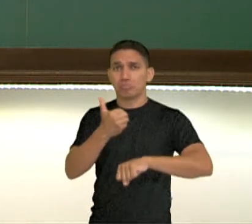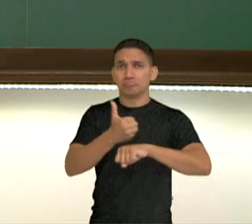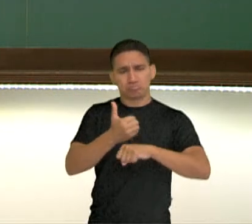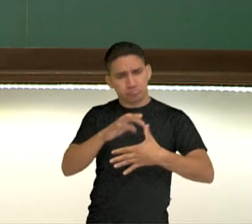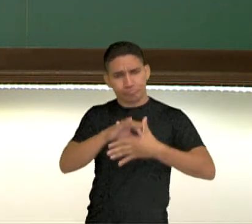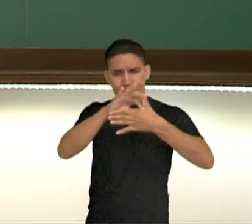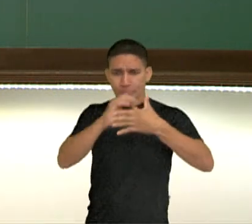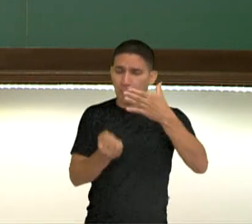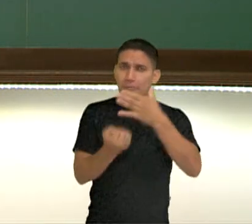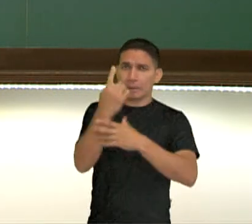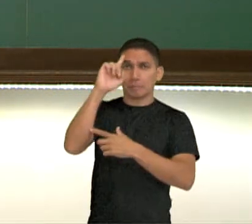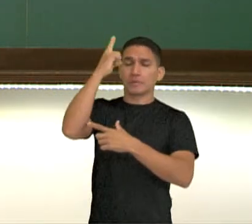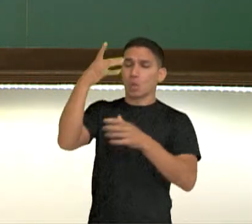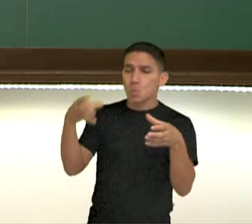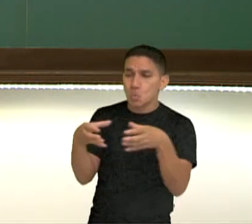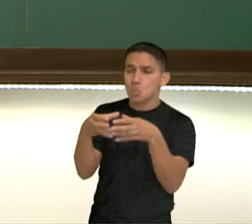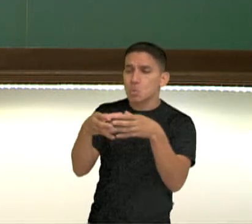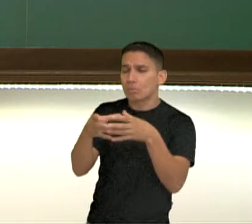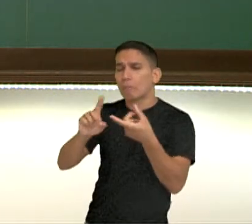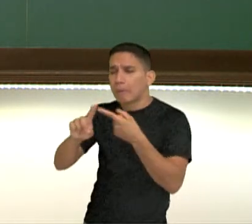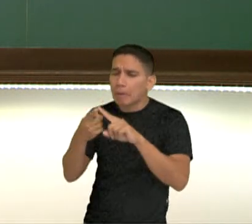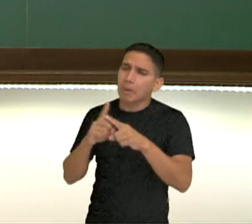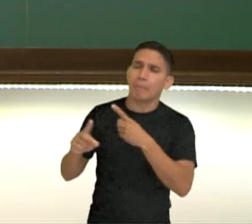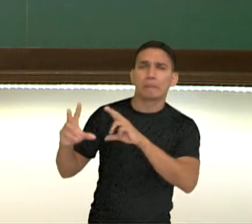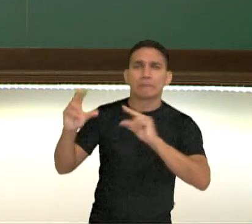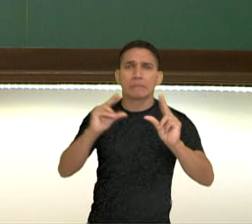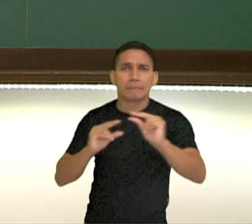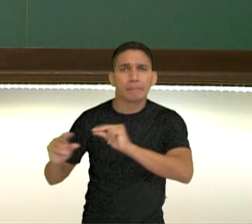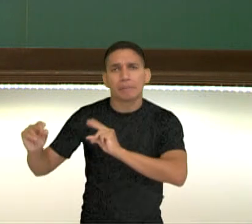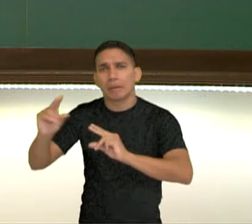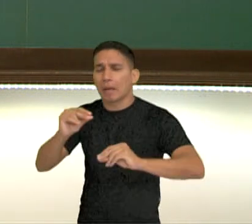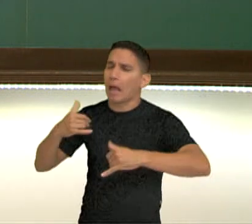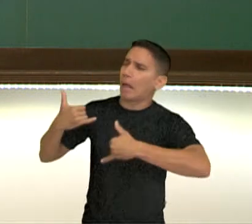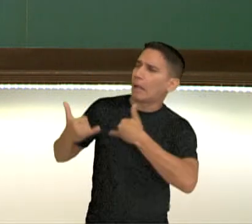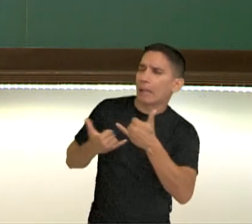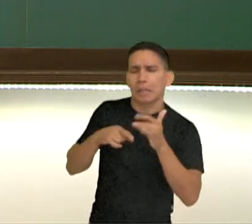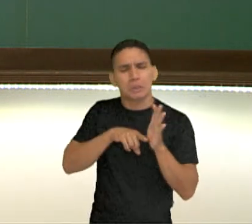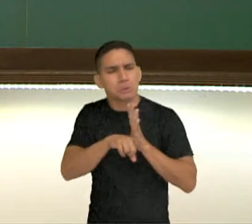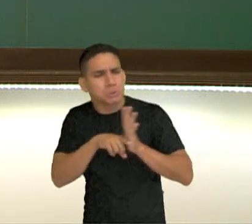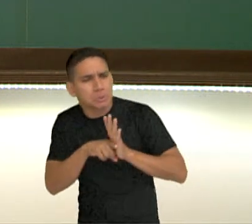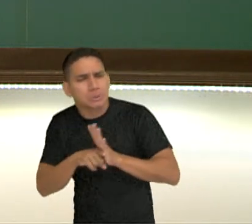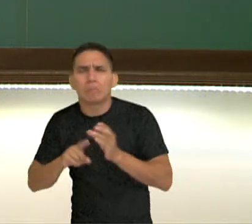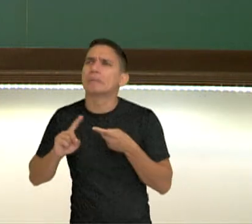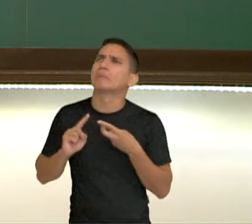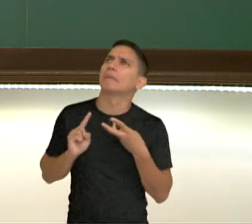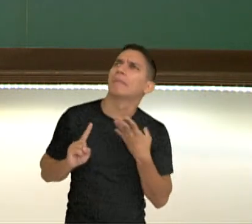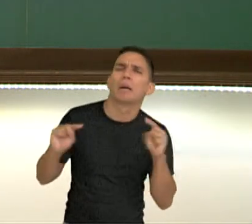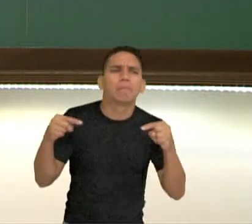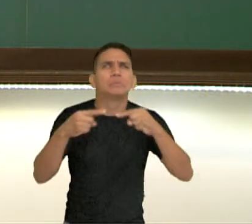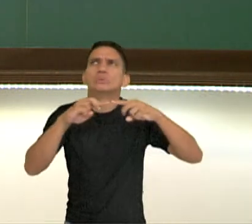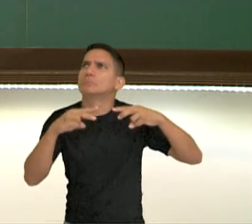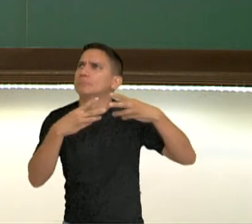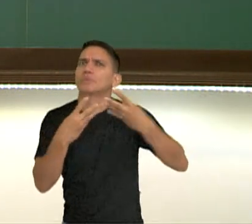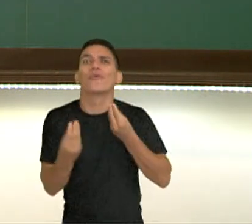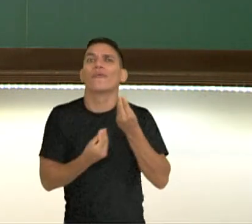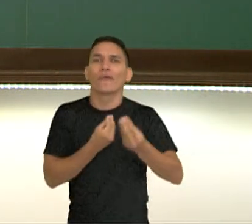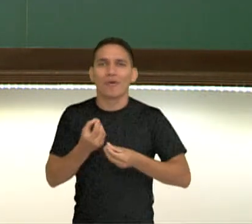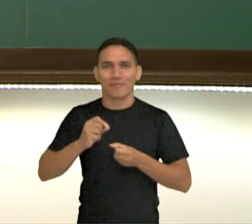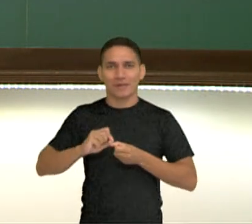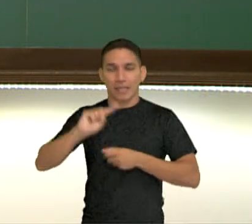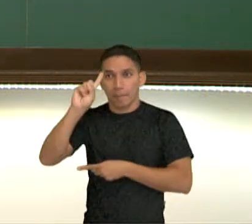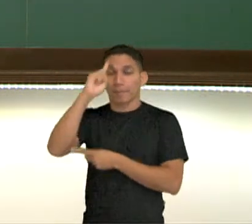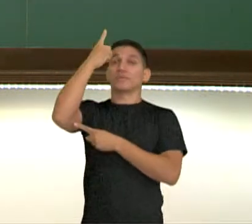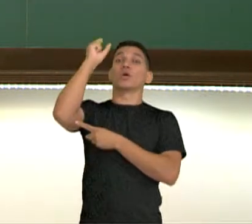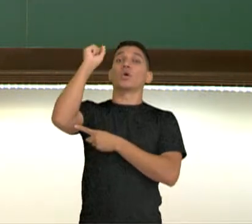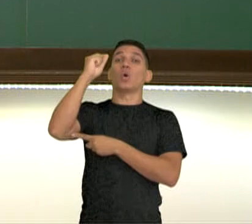do grupo né o fundador do grupo estava ali eles vão seus amigos brincando pesquisando possibilidade de som e a ideia de